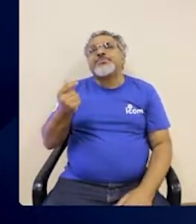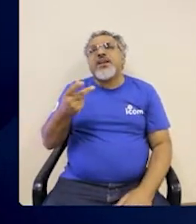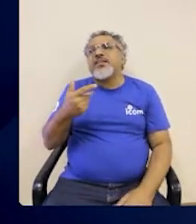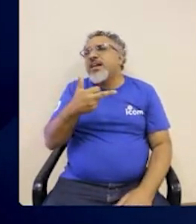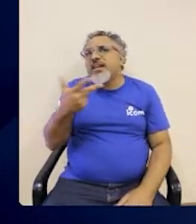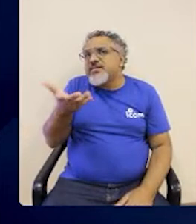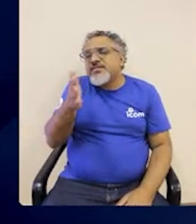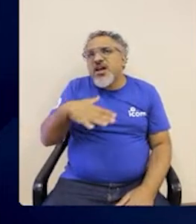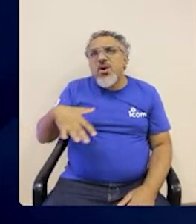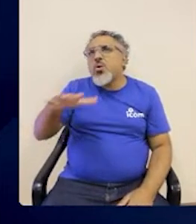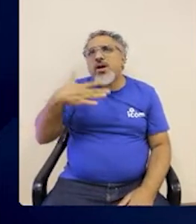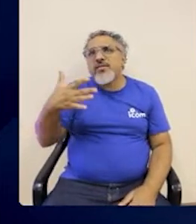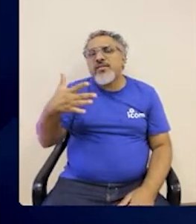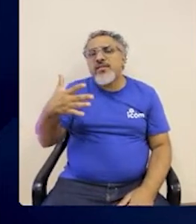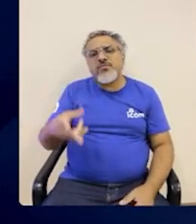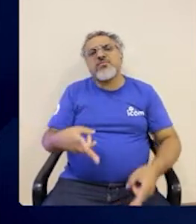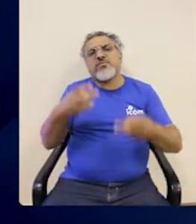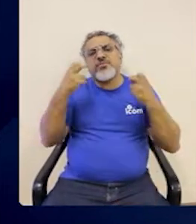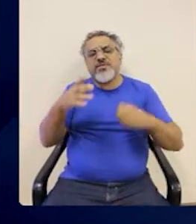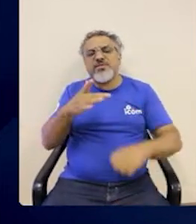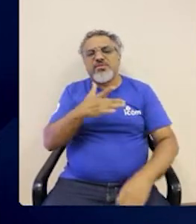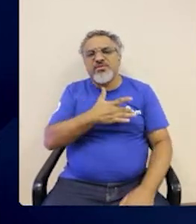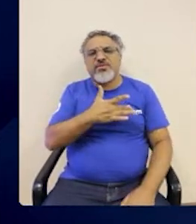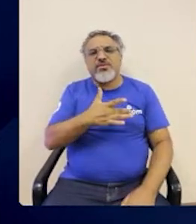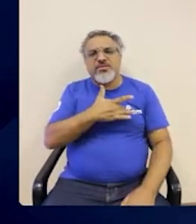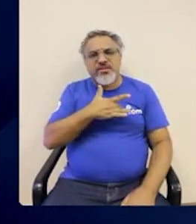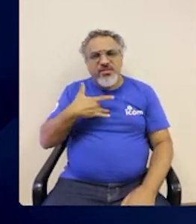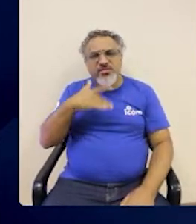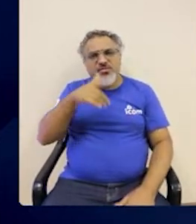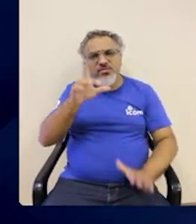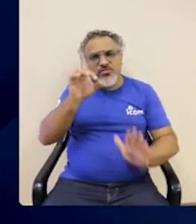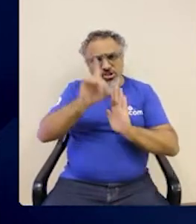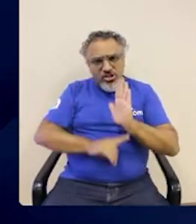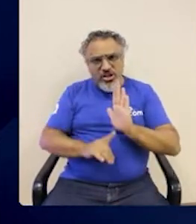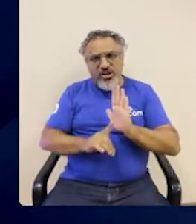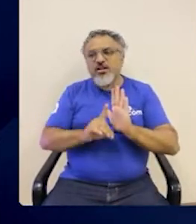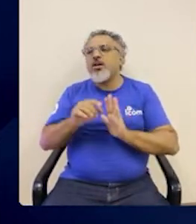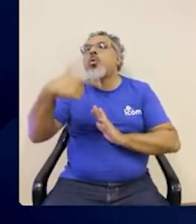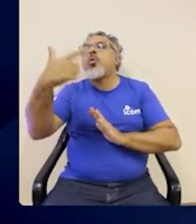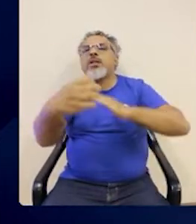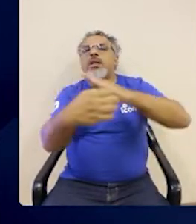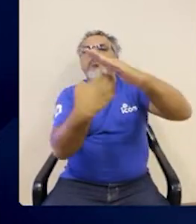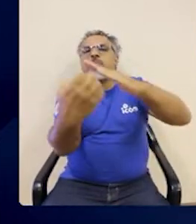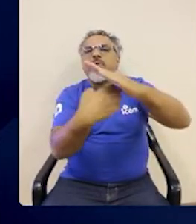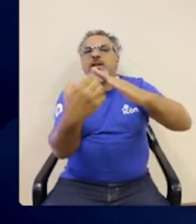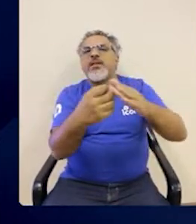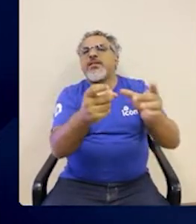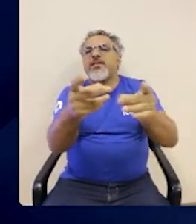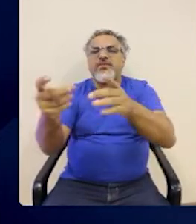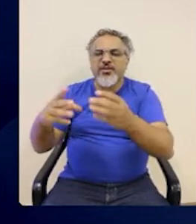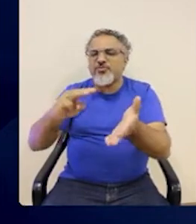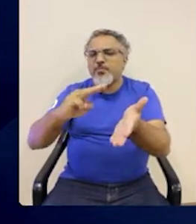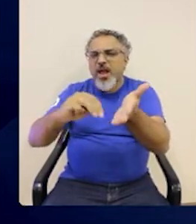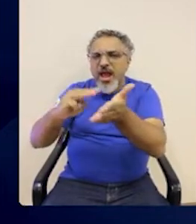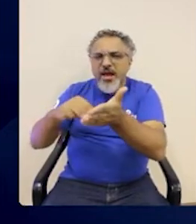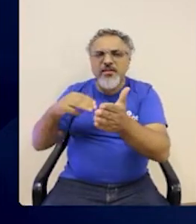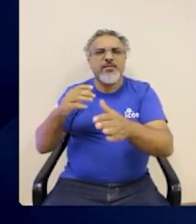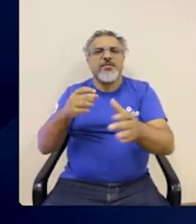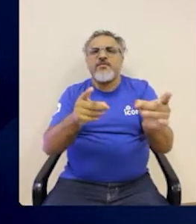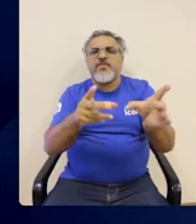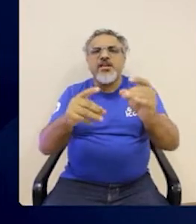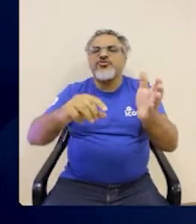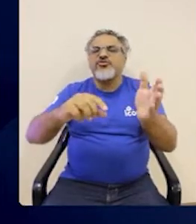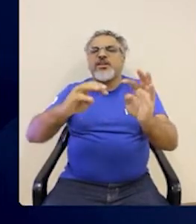questão mesmo, essa concepção da saúde como um direito, muitas vezes ela é usada por empresas que vendem métodos, que vendem